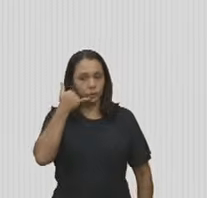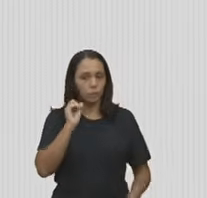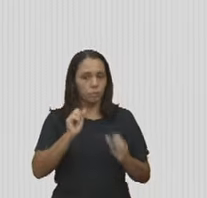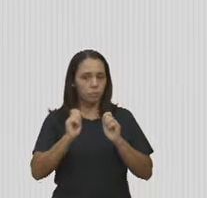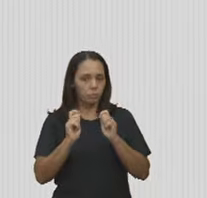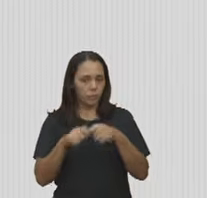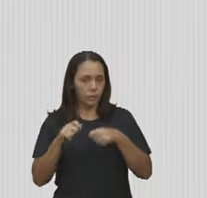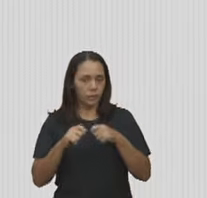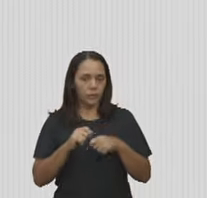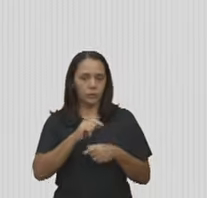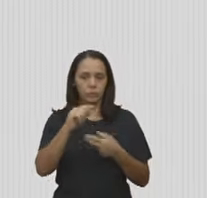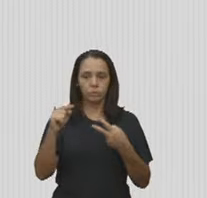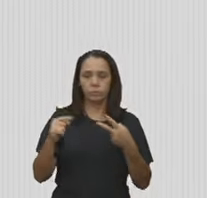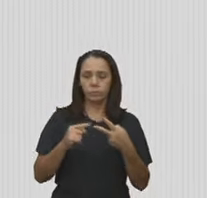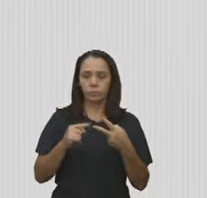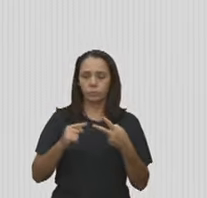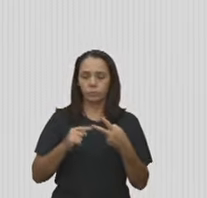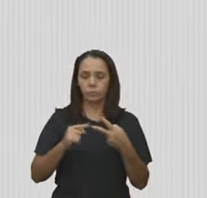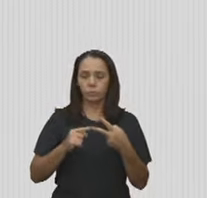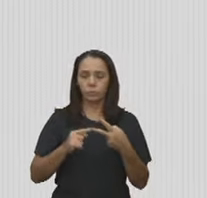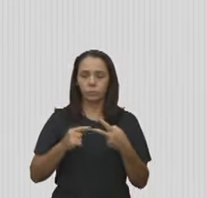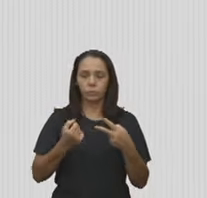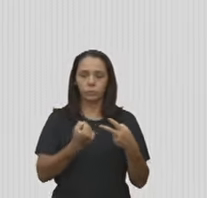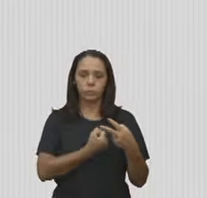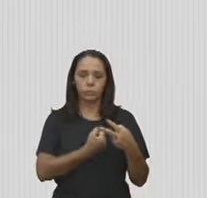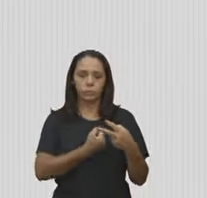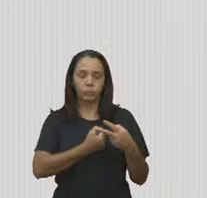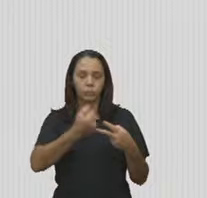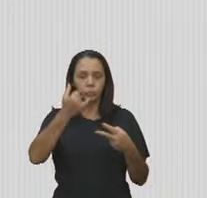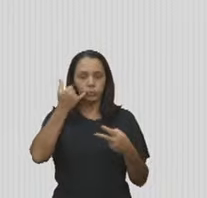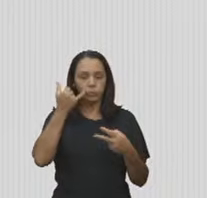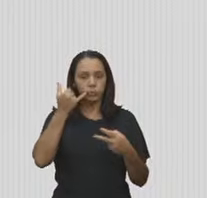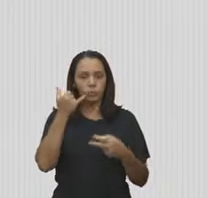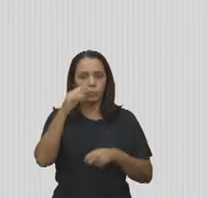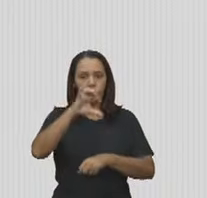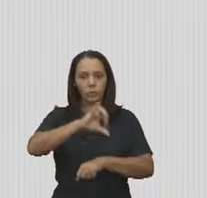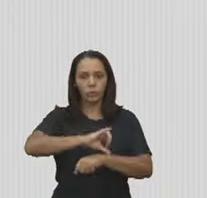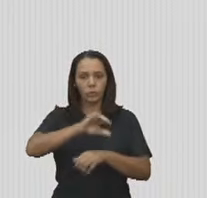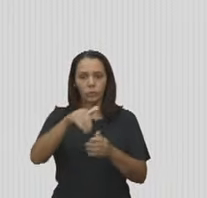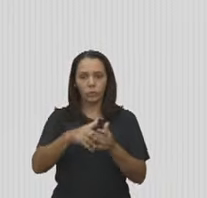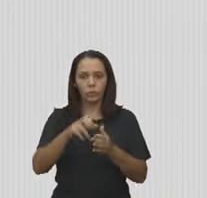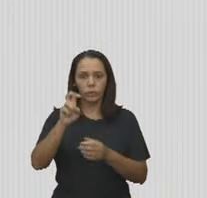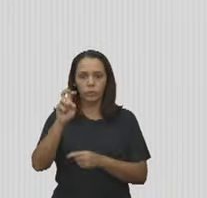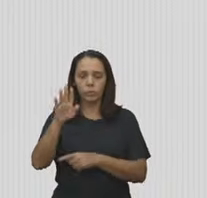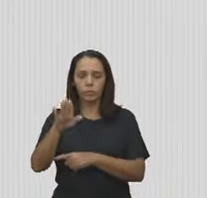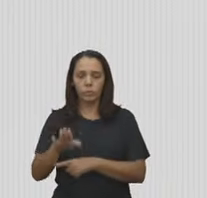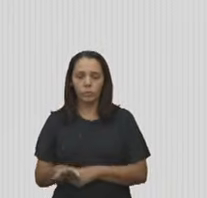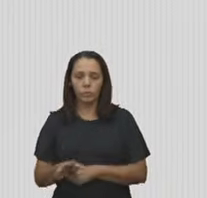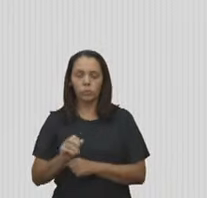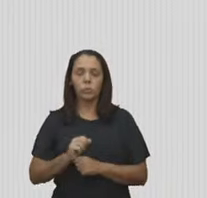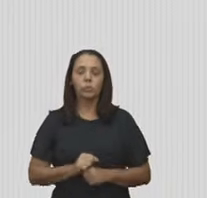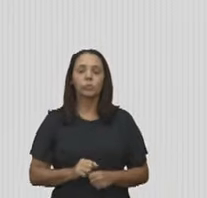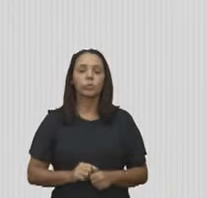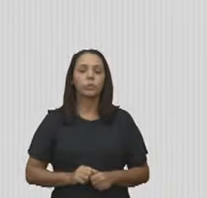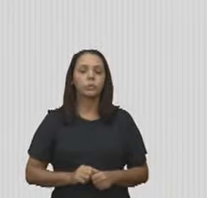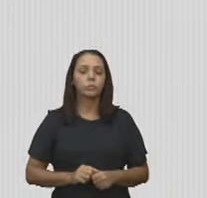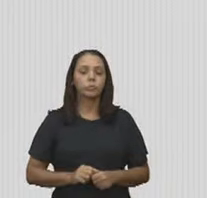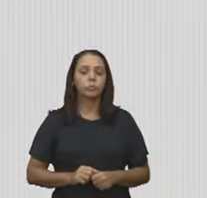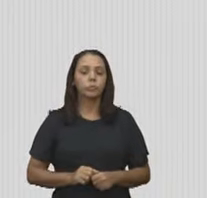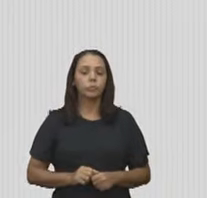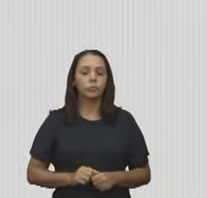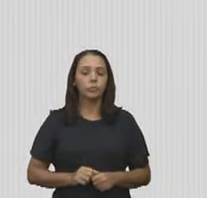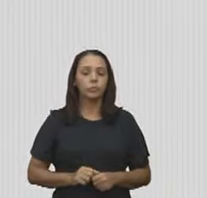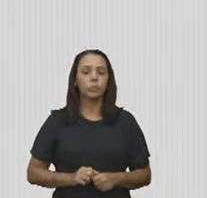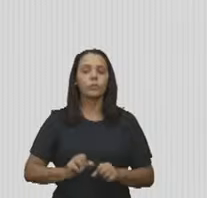número 3955-2210. A gente atende das 9 da manhã às 17 horas nesse número. Também pode entrar em contato a